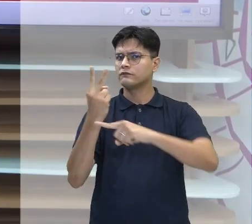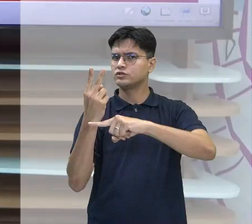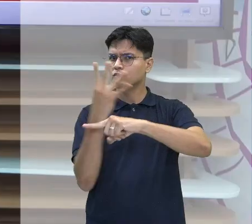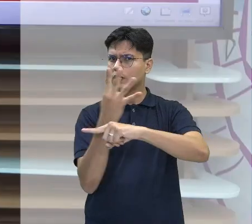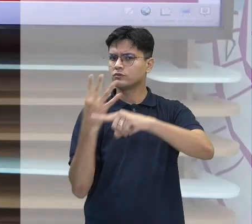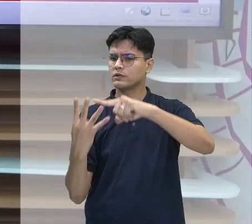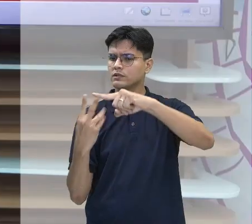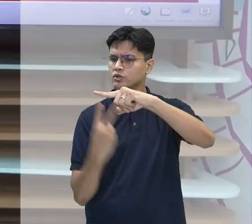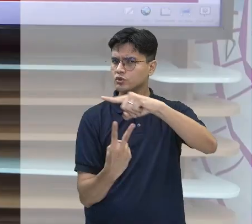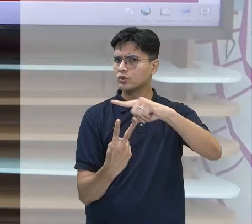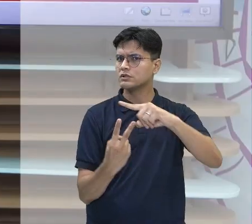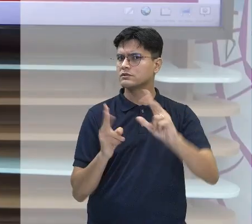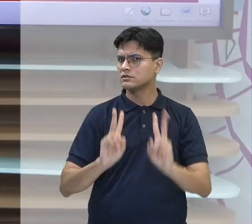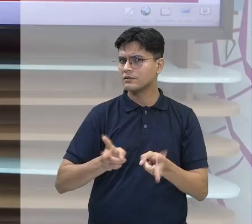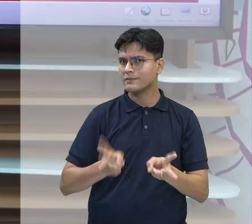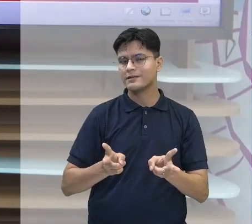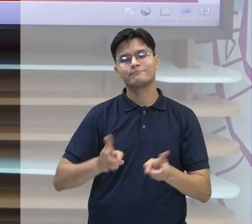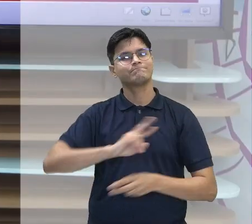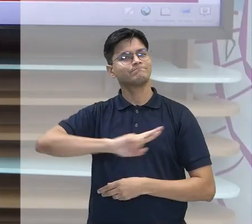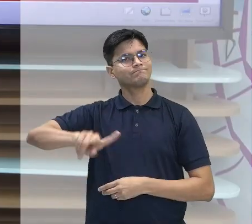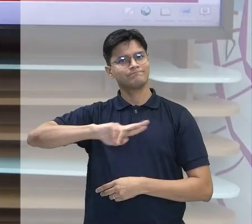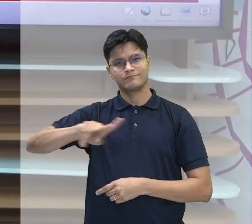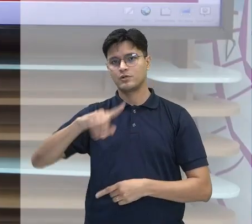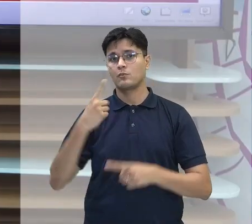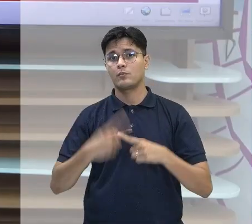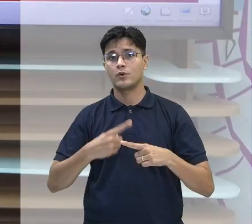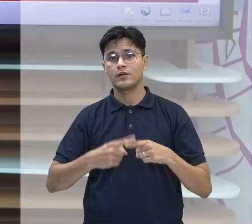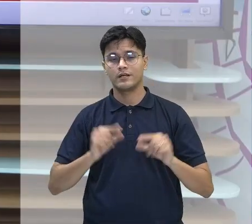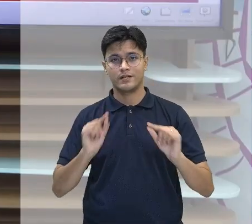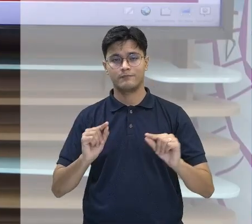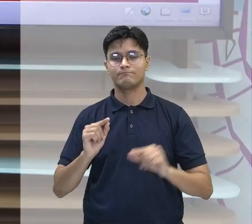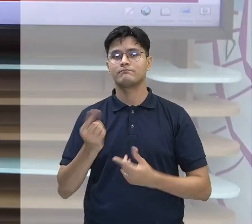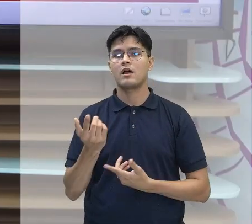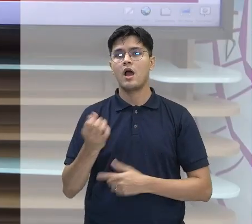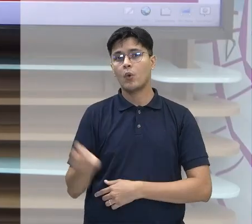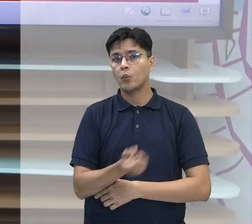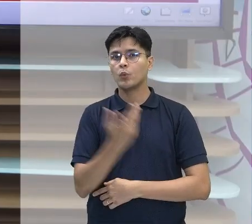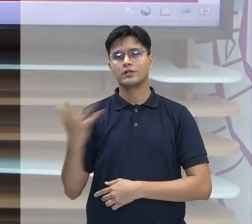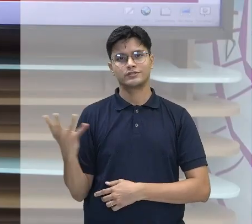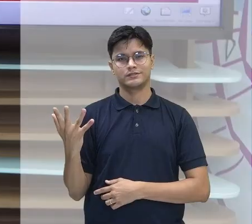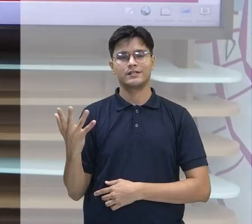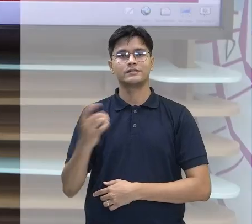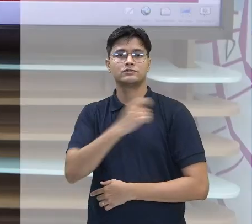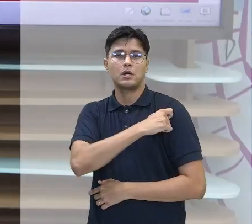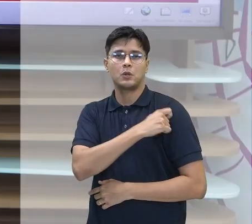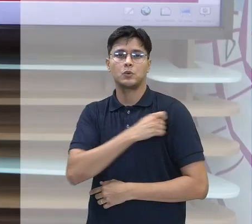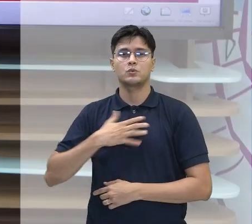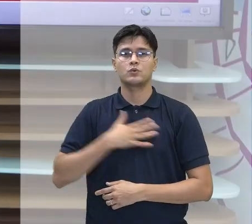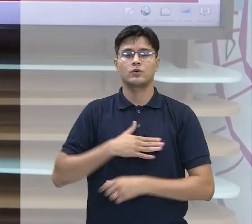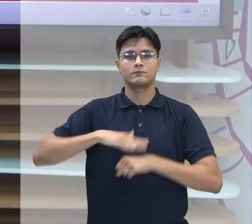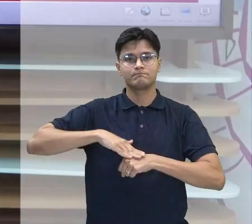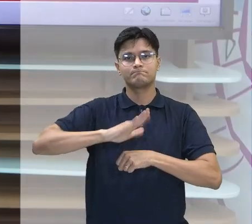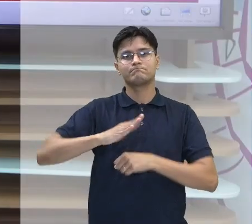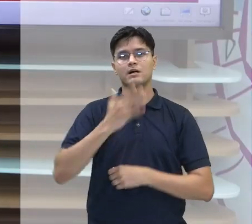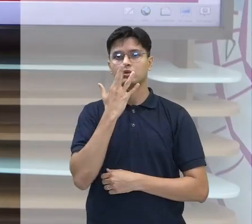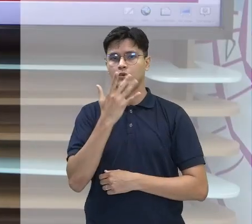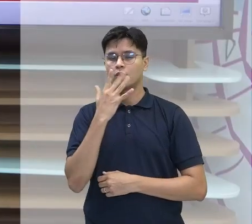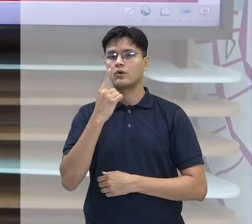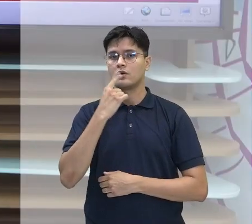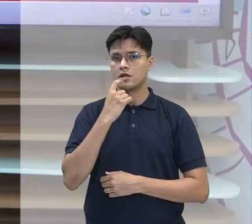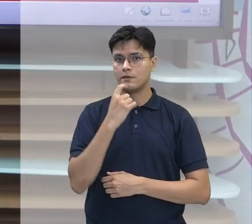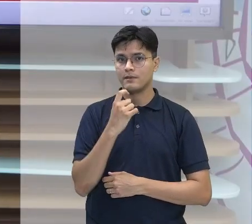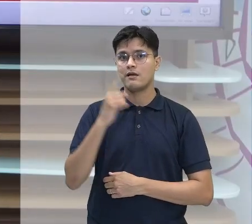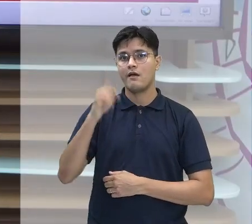42? Nesse caso, não. Por quê? Porque o quantitativo de alunos que gostam da cor vermelha é diferente